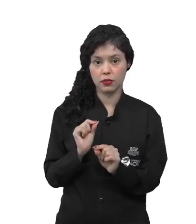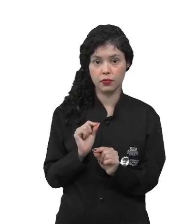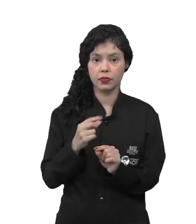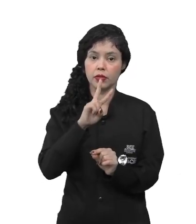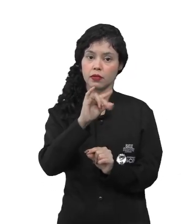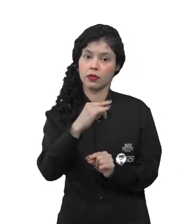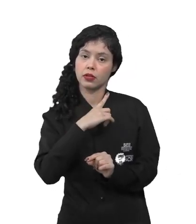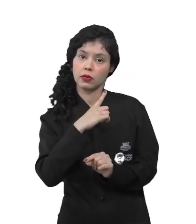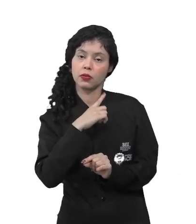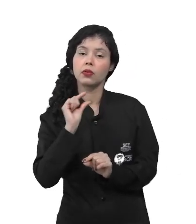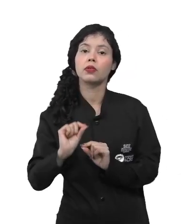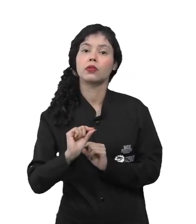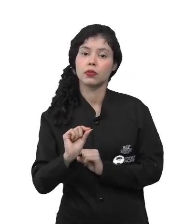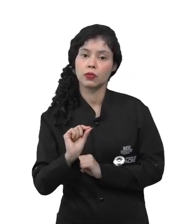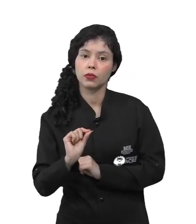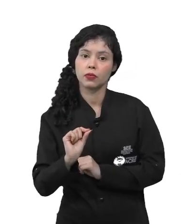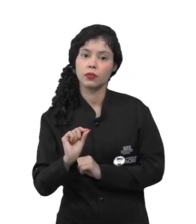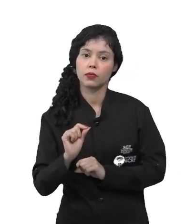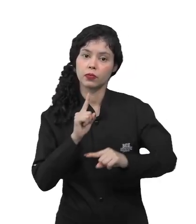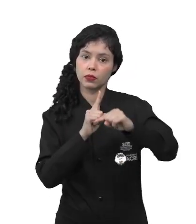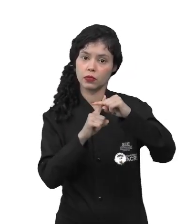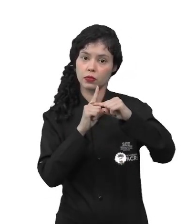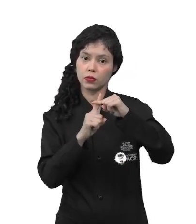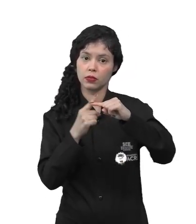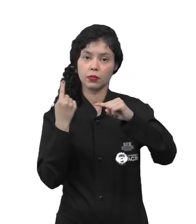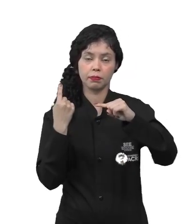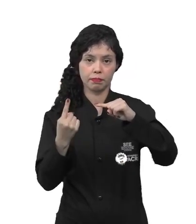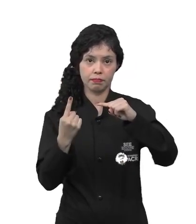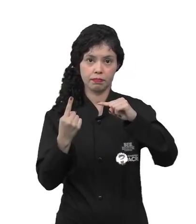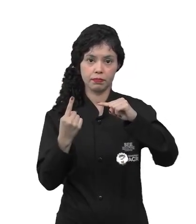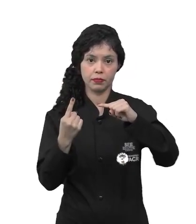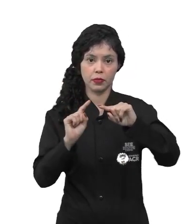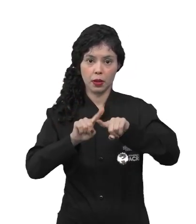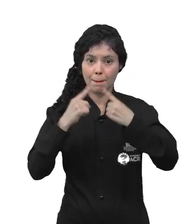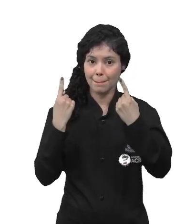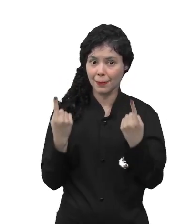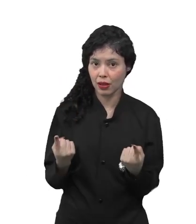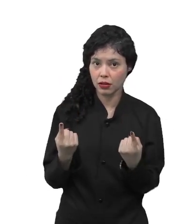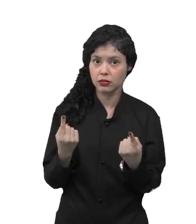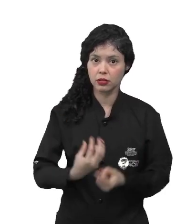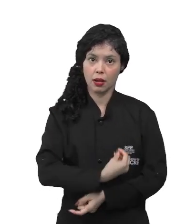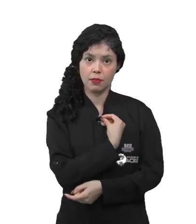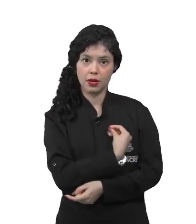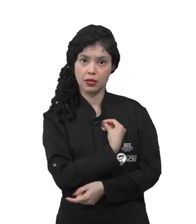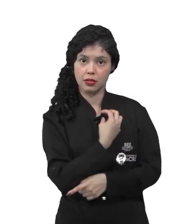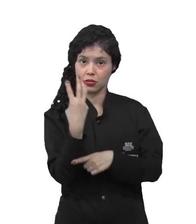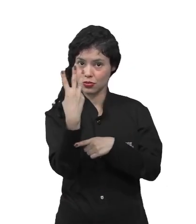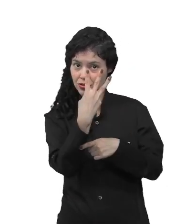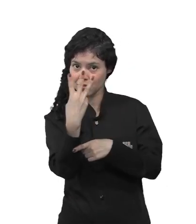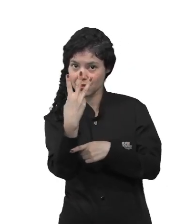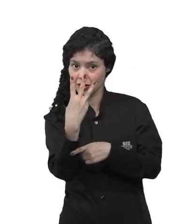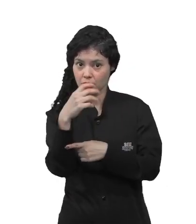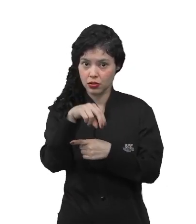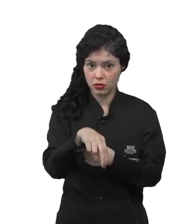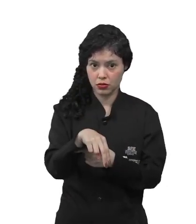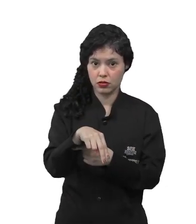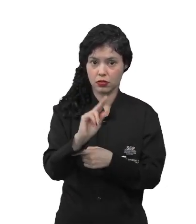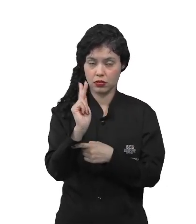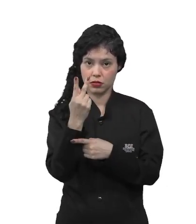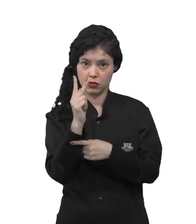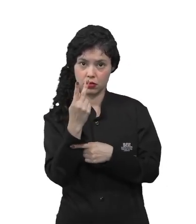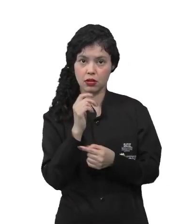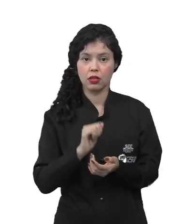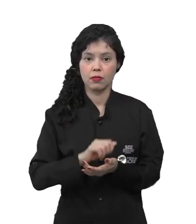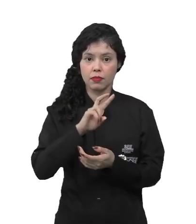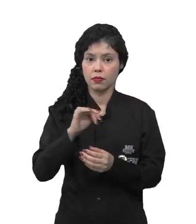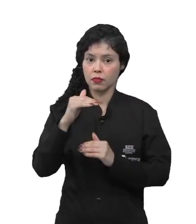ele vai ter o quê, ó? Mais 1. Porém, eu tenho a presença de 3 hidrogênios. Então, vai